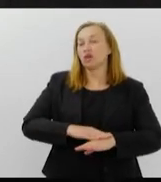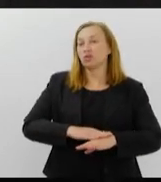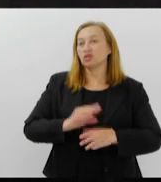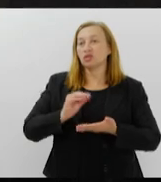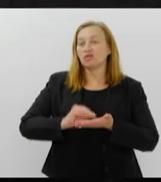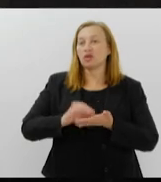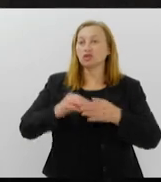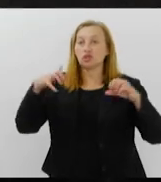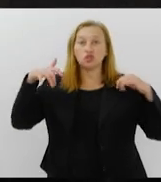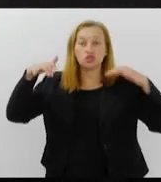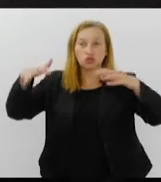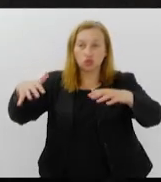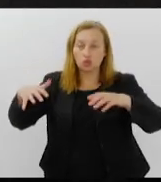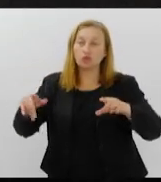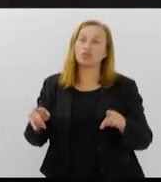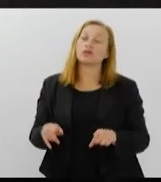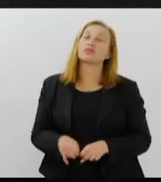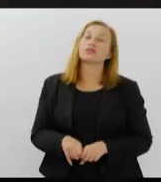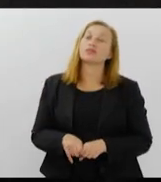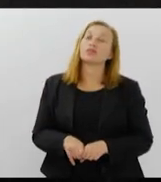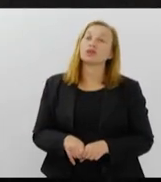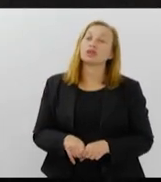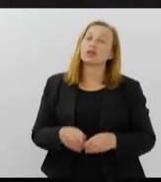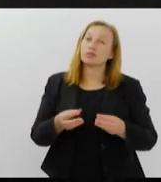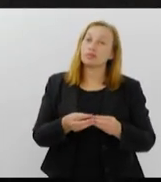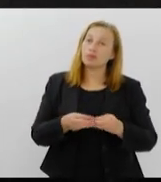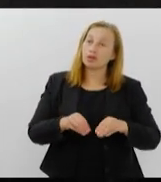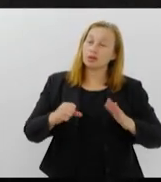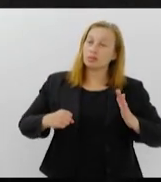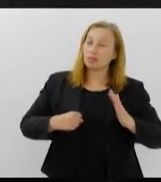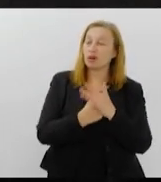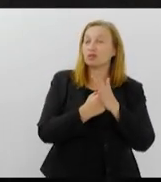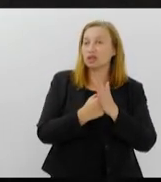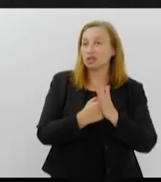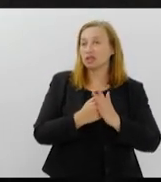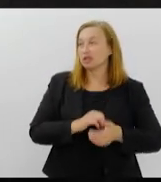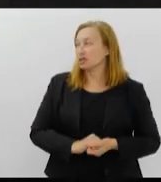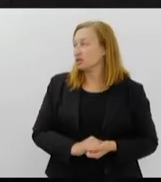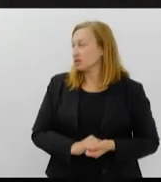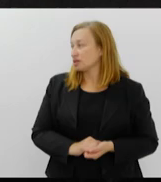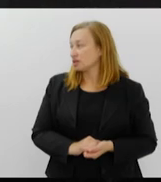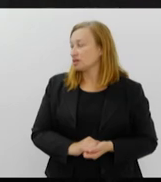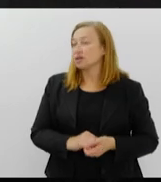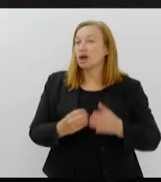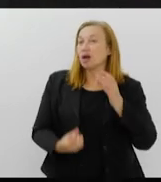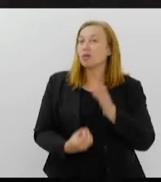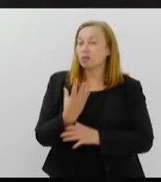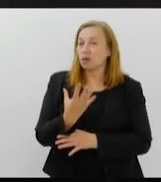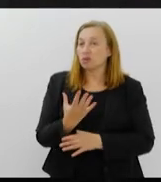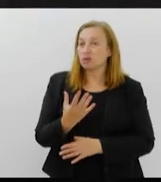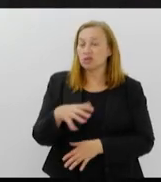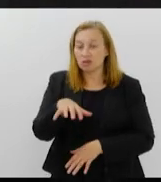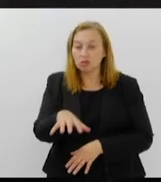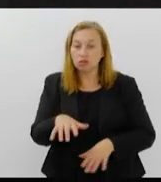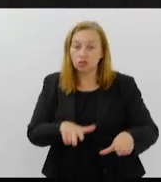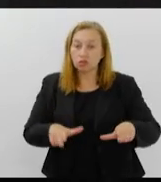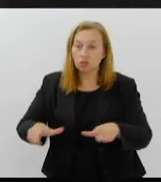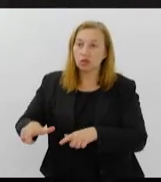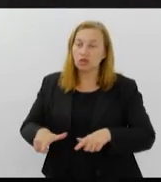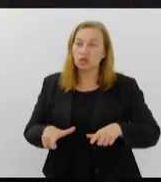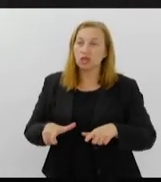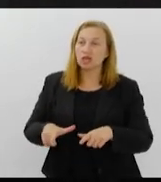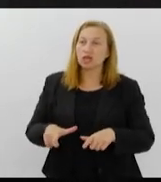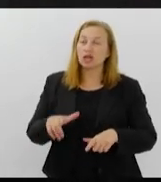e Macacu, que tem levado a impactar diretamente a produção da região de Cachoeiras, Macacu